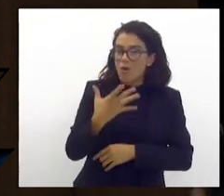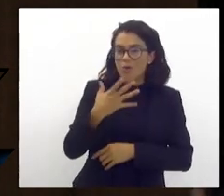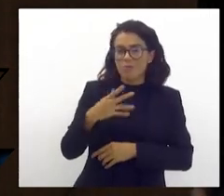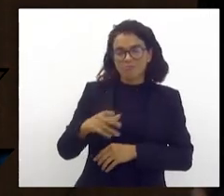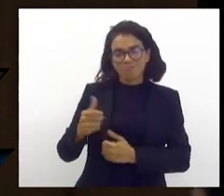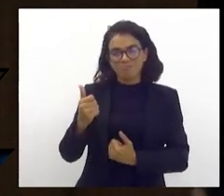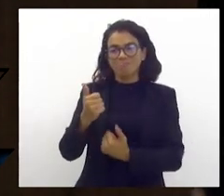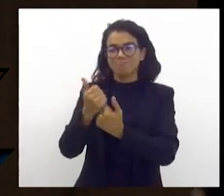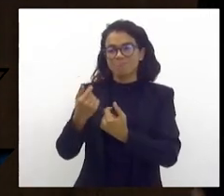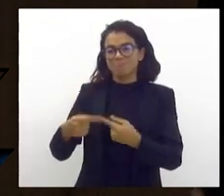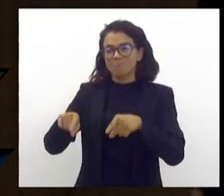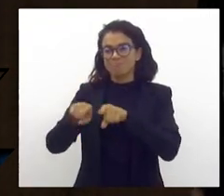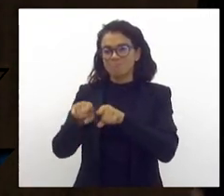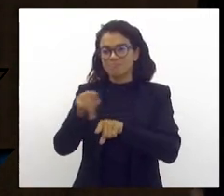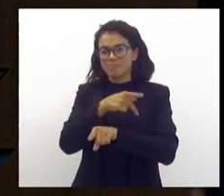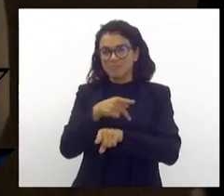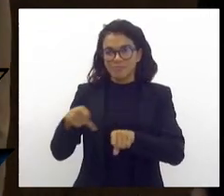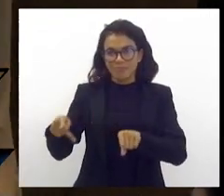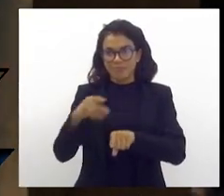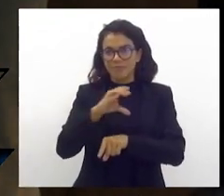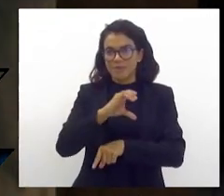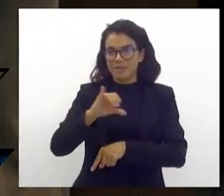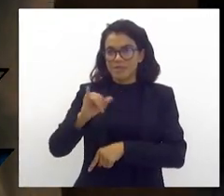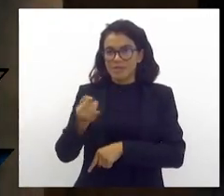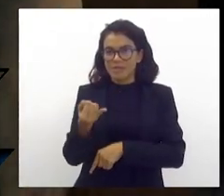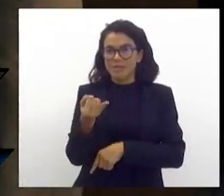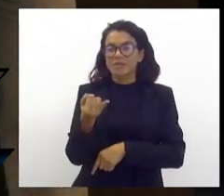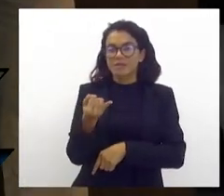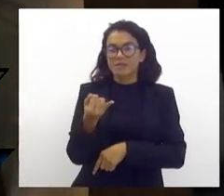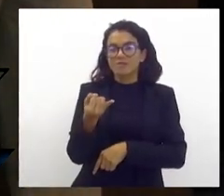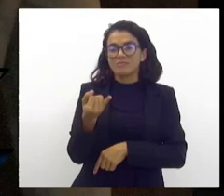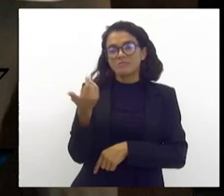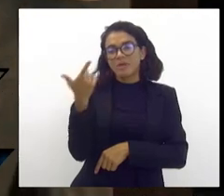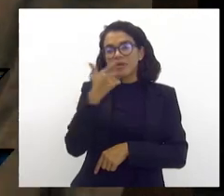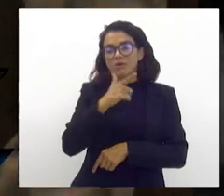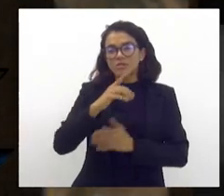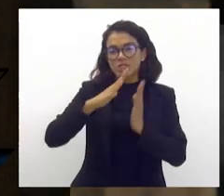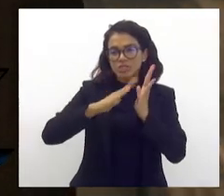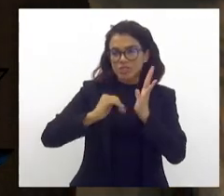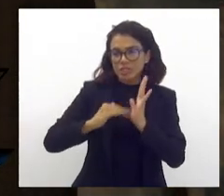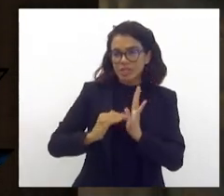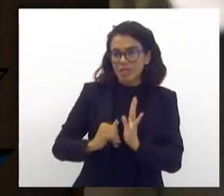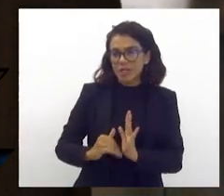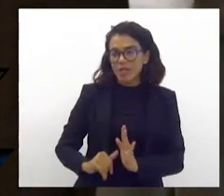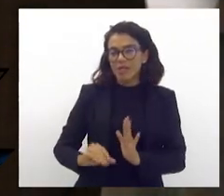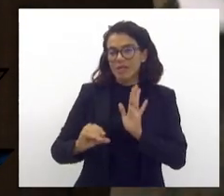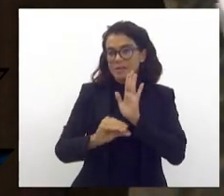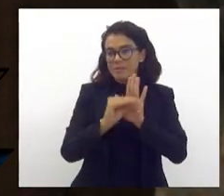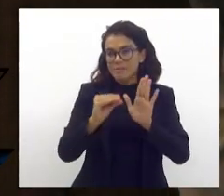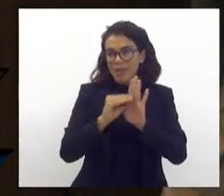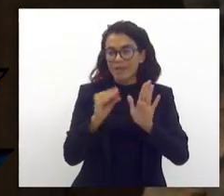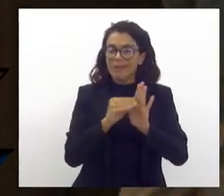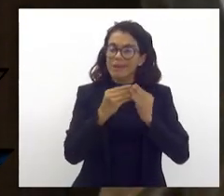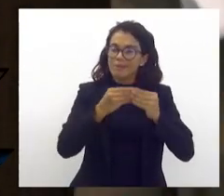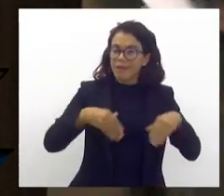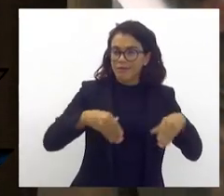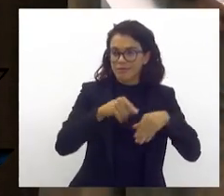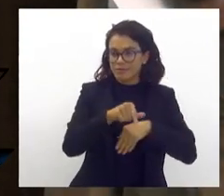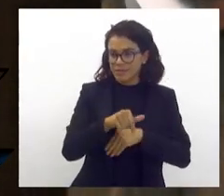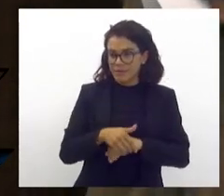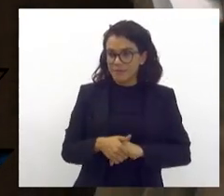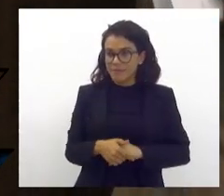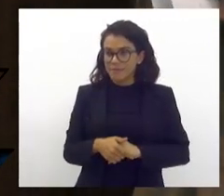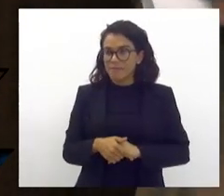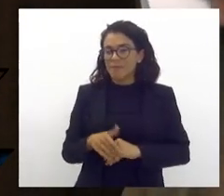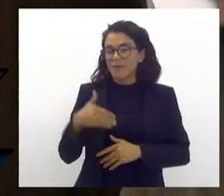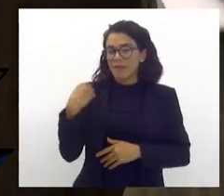com a parceria da presidência da CCJ para retirar algumas emendas que descaracterizavam o projeto. A